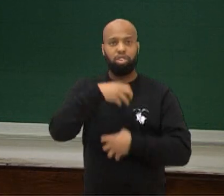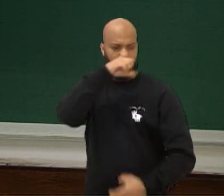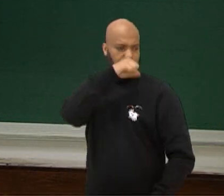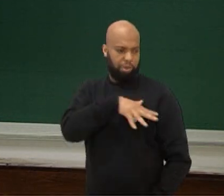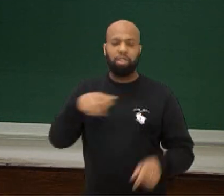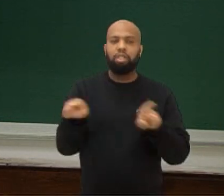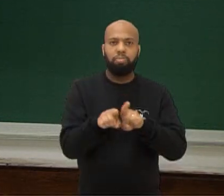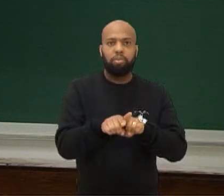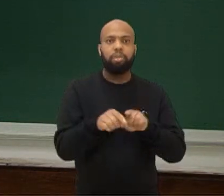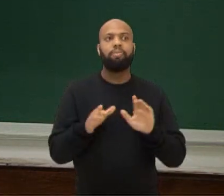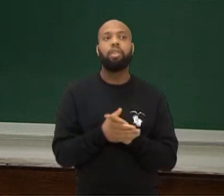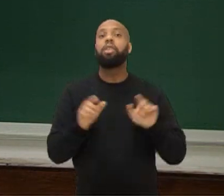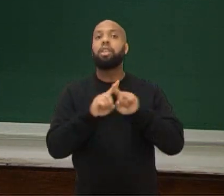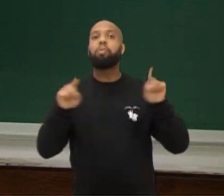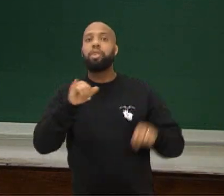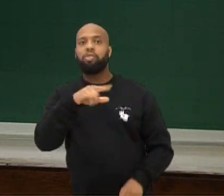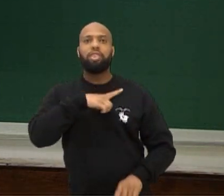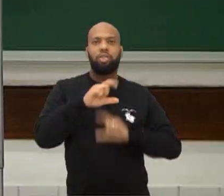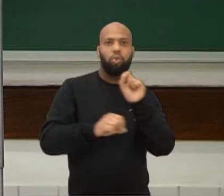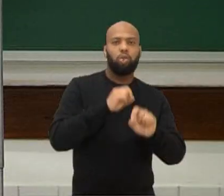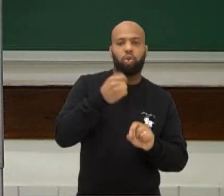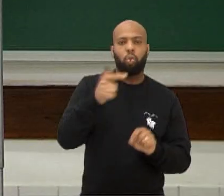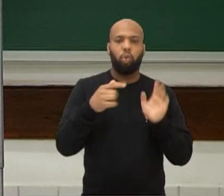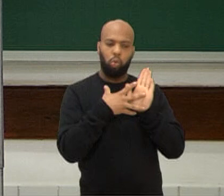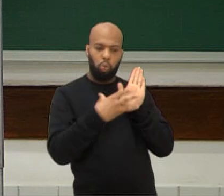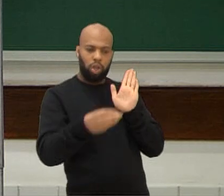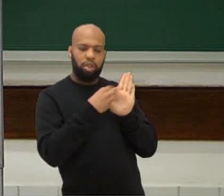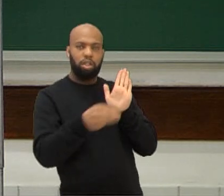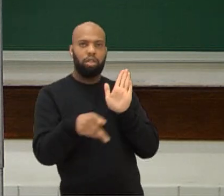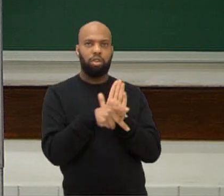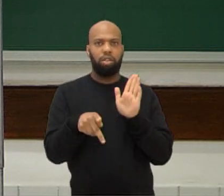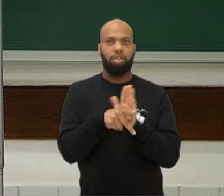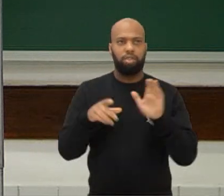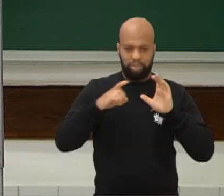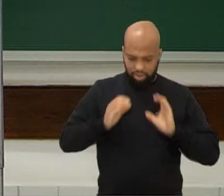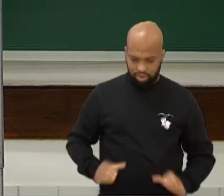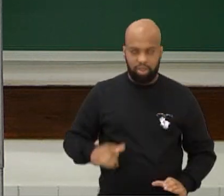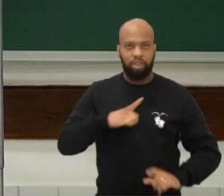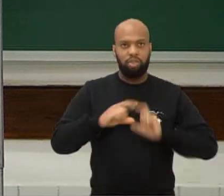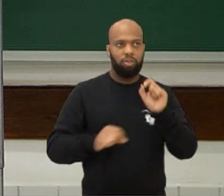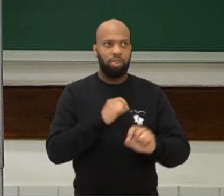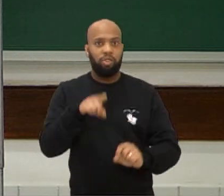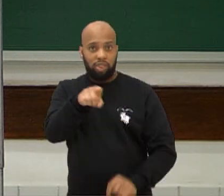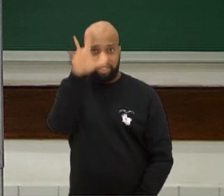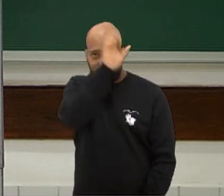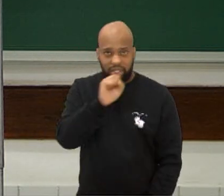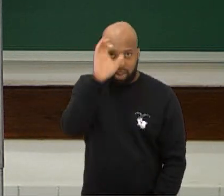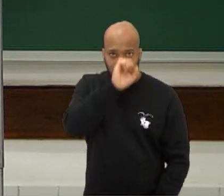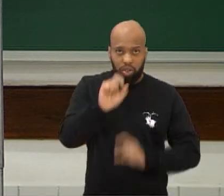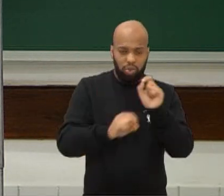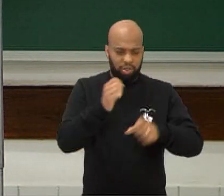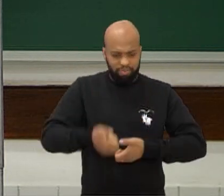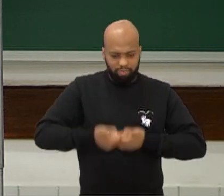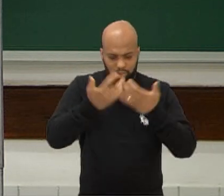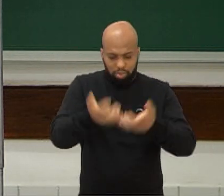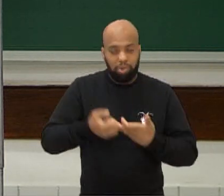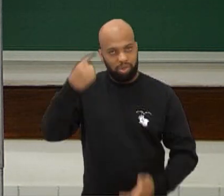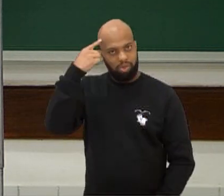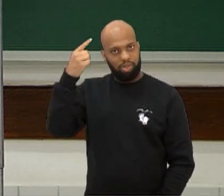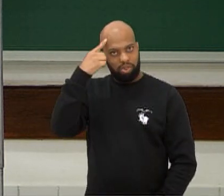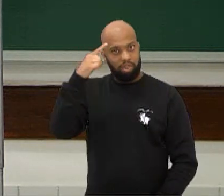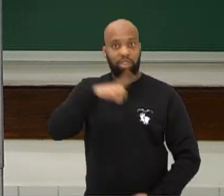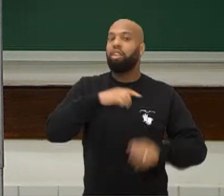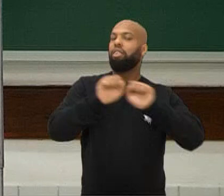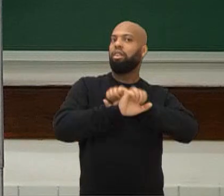agressivo. Porém, se você tiver um modelo civilizado, um modelo no qual você aprende a expressar o seu pensamento